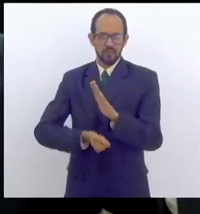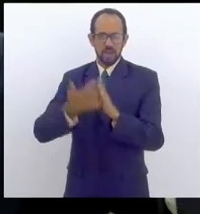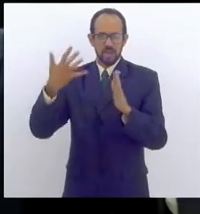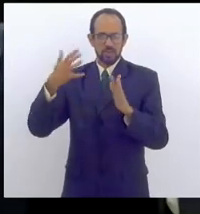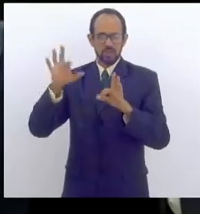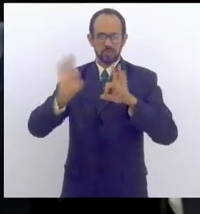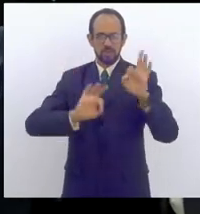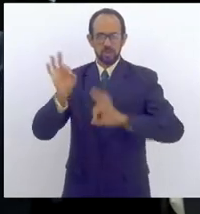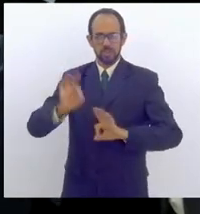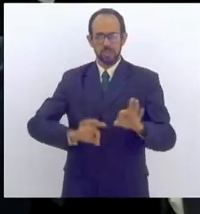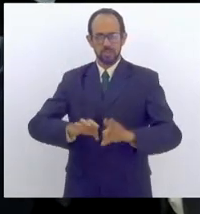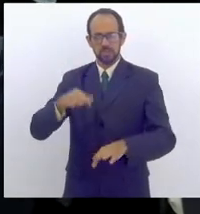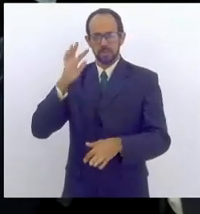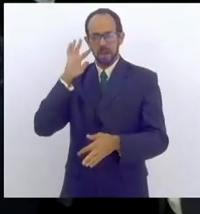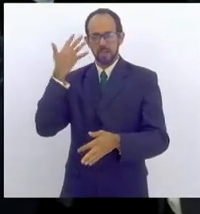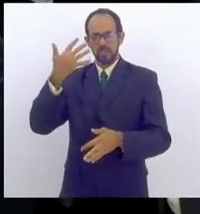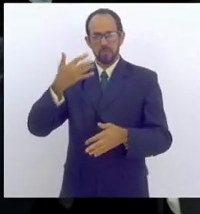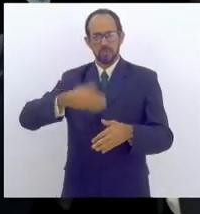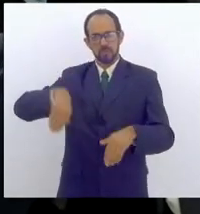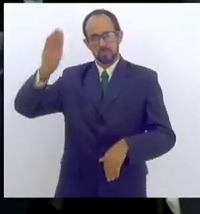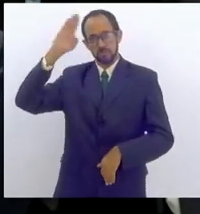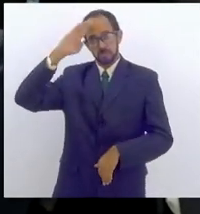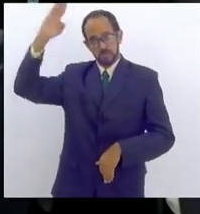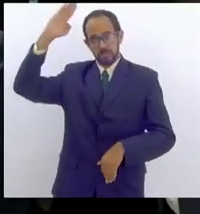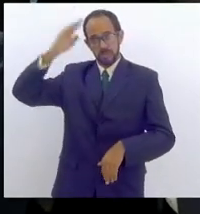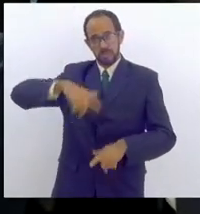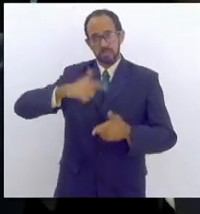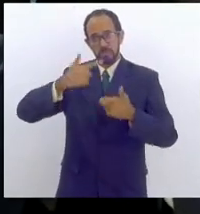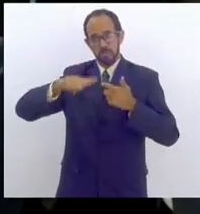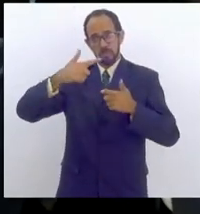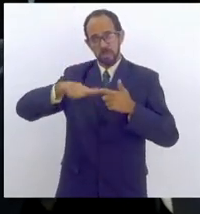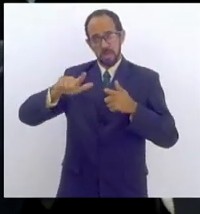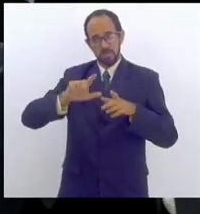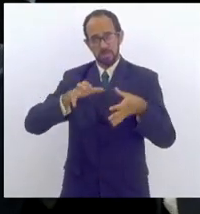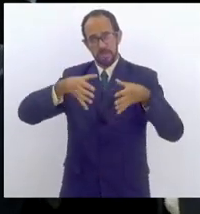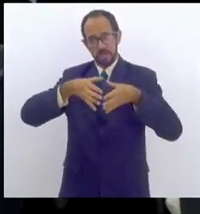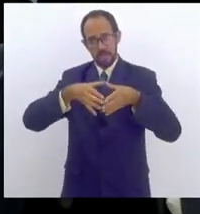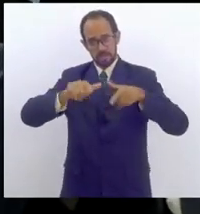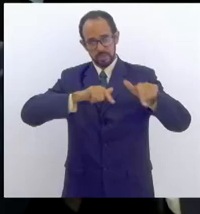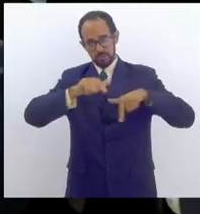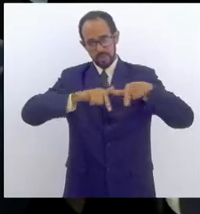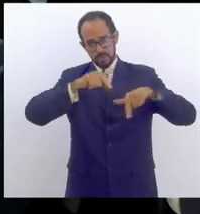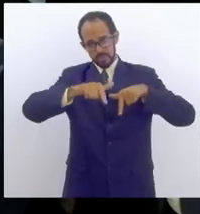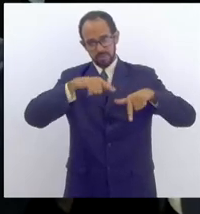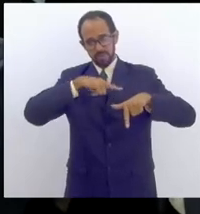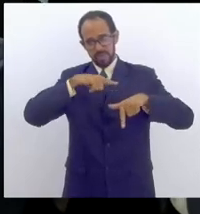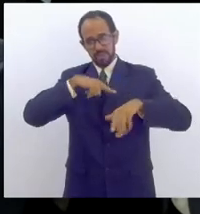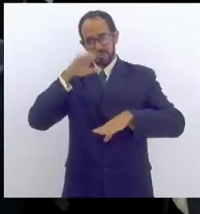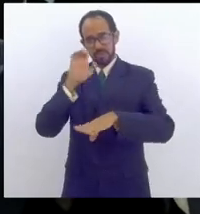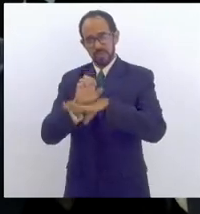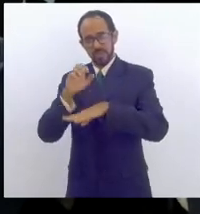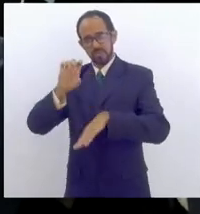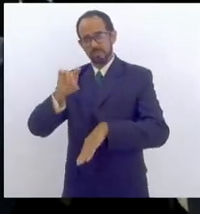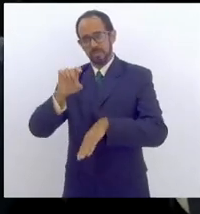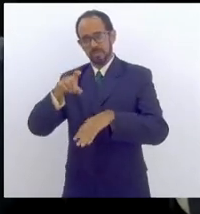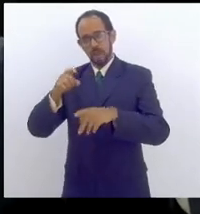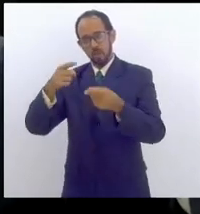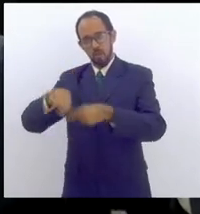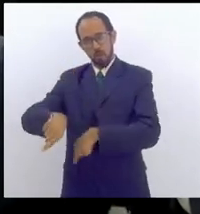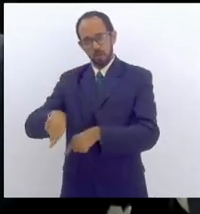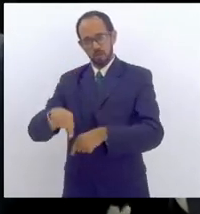para resolver os principais problemas que a classe trabalhadora tem do nosso Estado, especialmente no combate à fome.